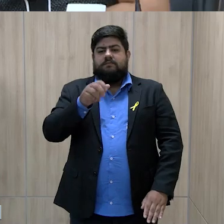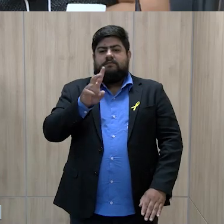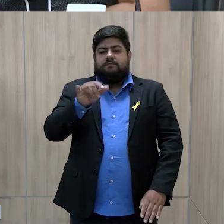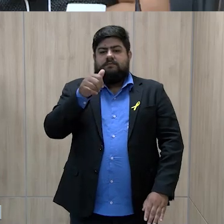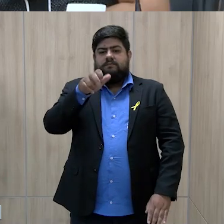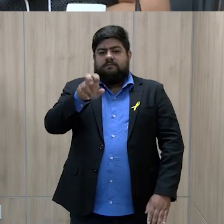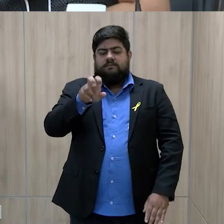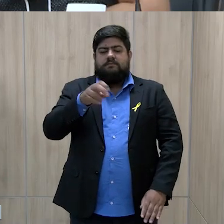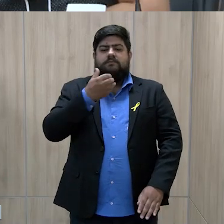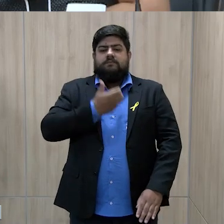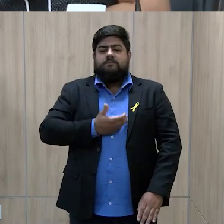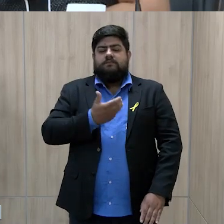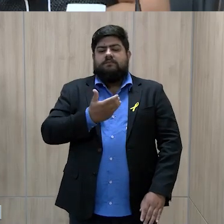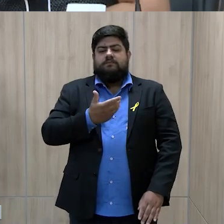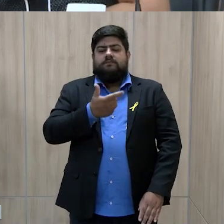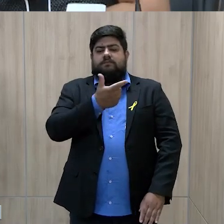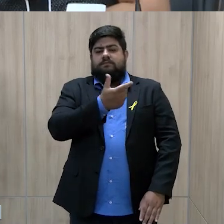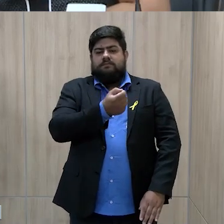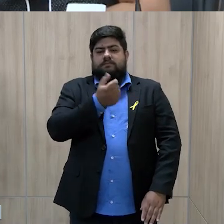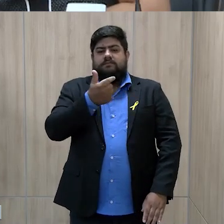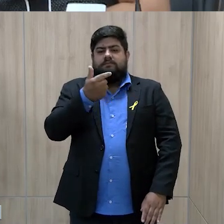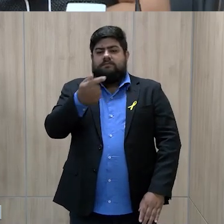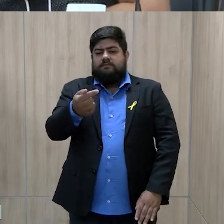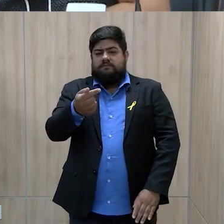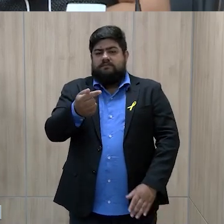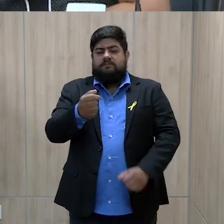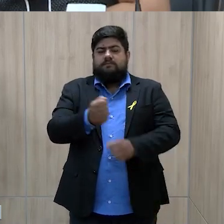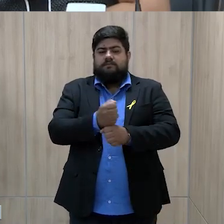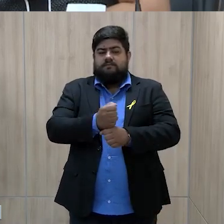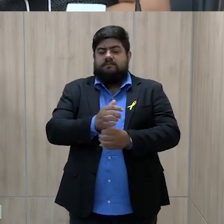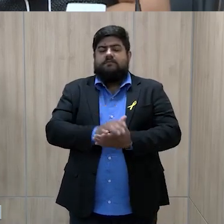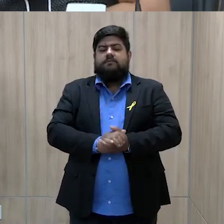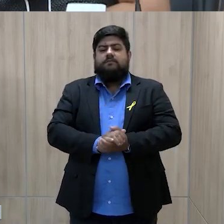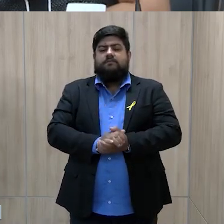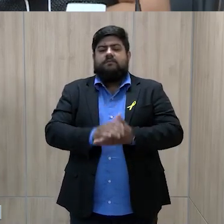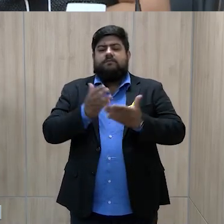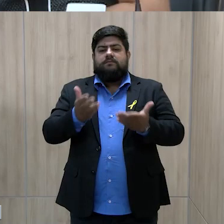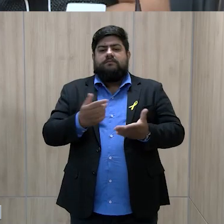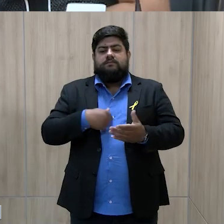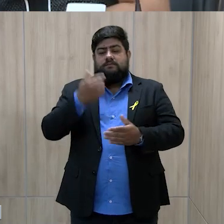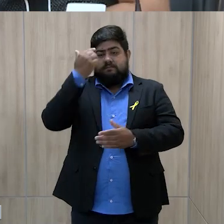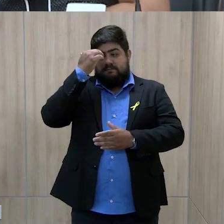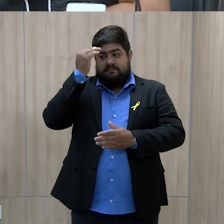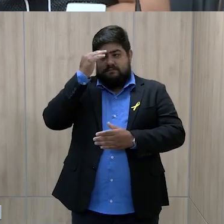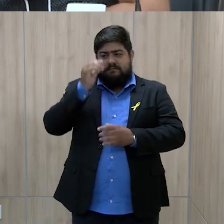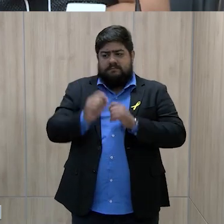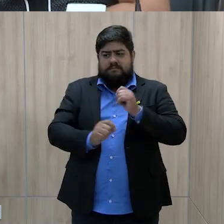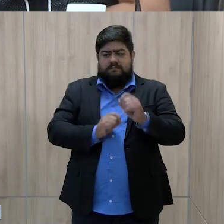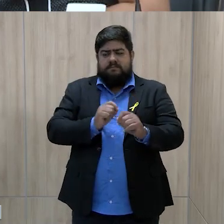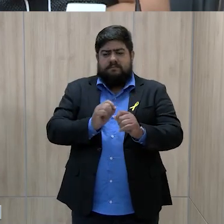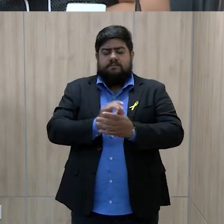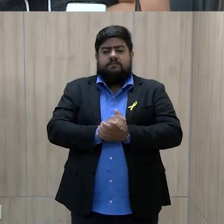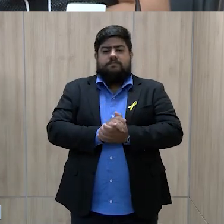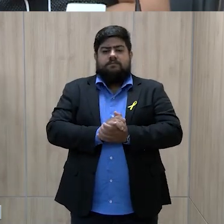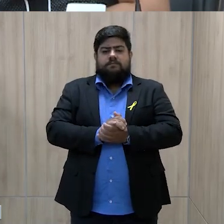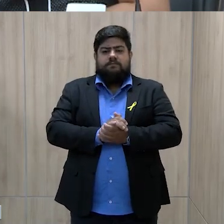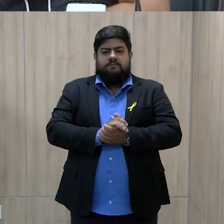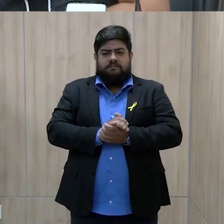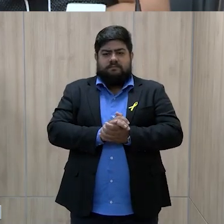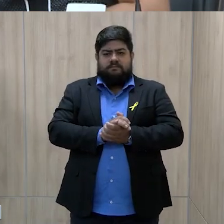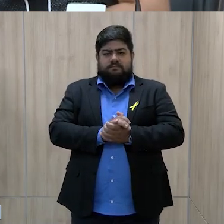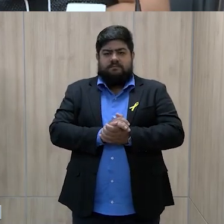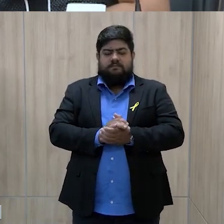1915 de dezembro de 2017 o entendimento é que